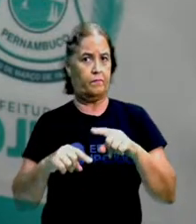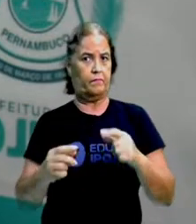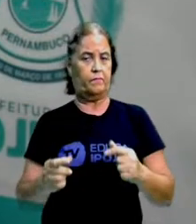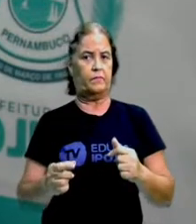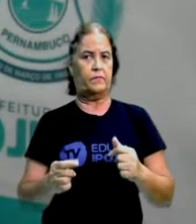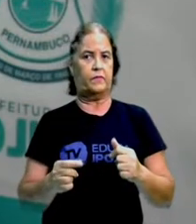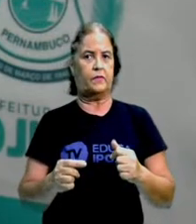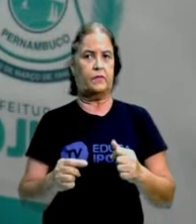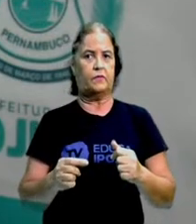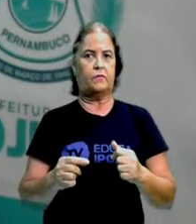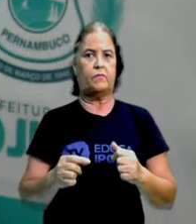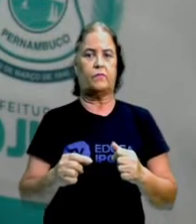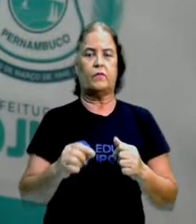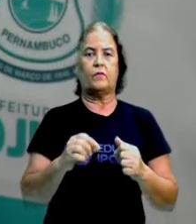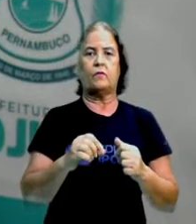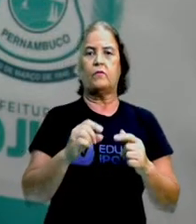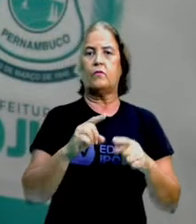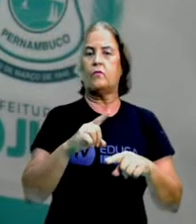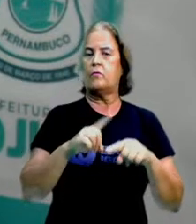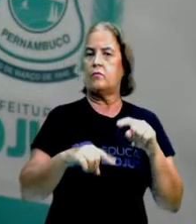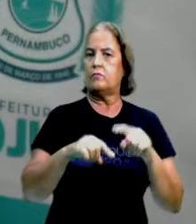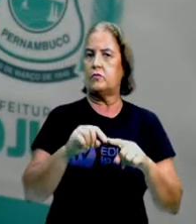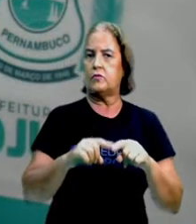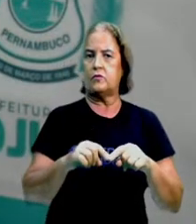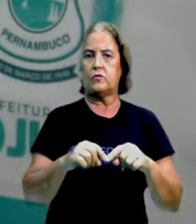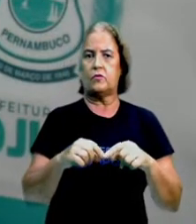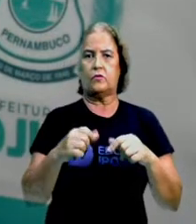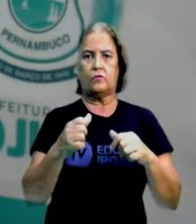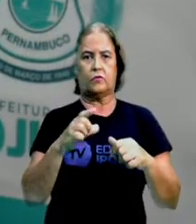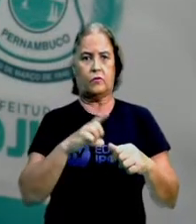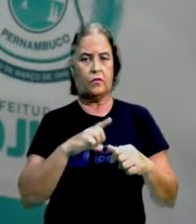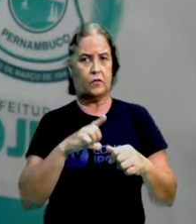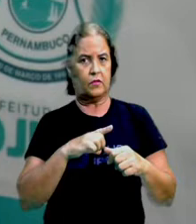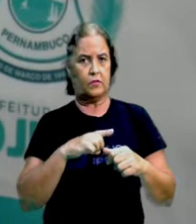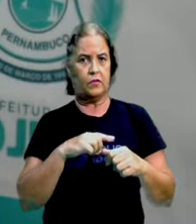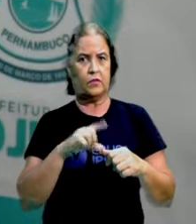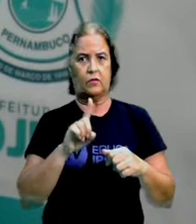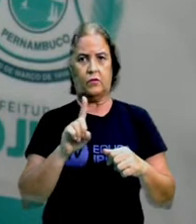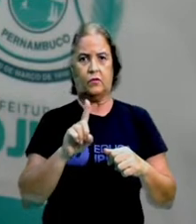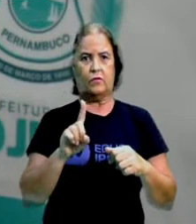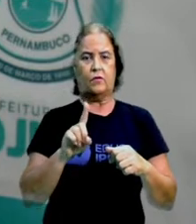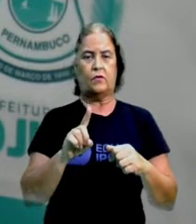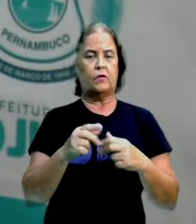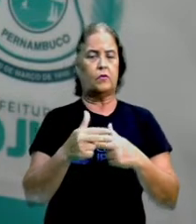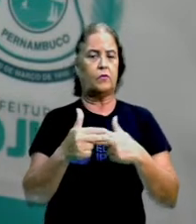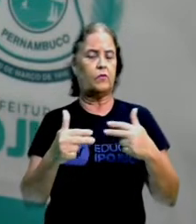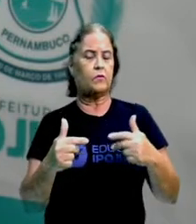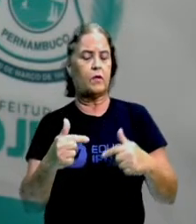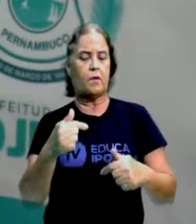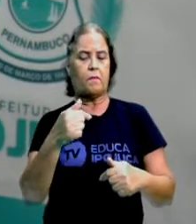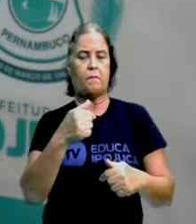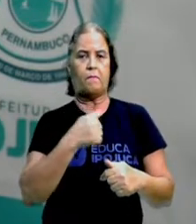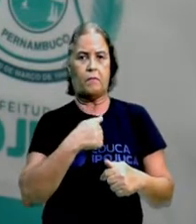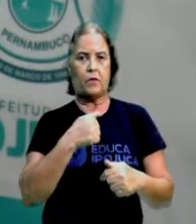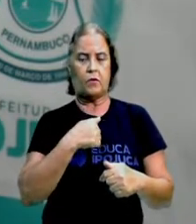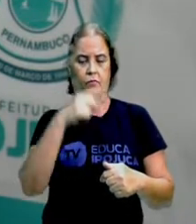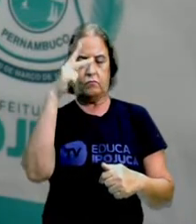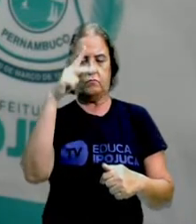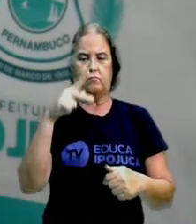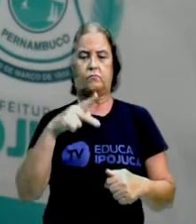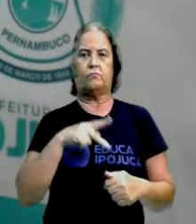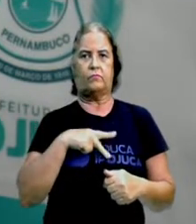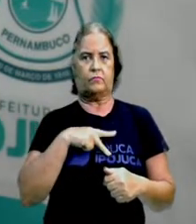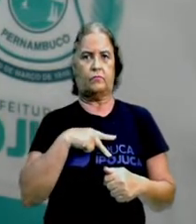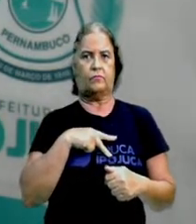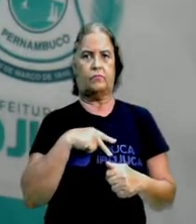digo objeto possuído, não é nem o Chuck nem a Annabelle, não, certo, pessoal? É o objeto que me pertence.